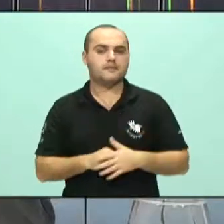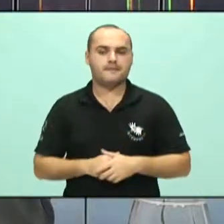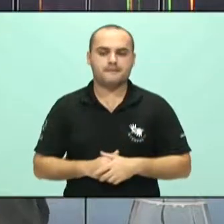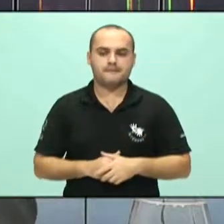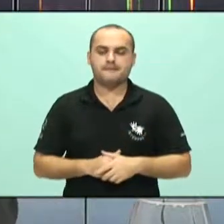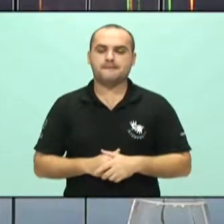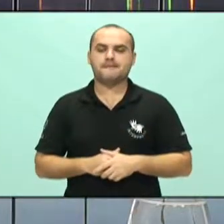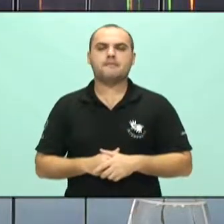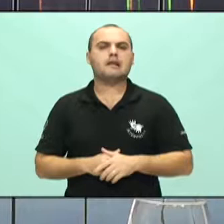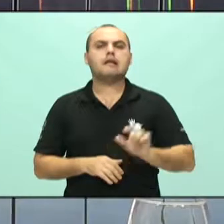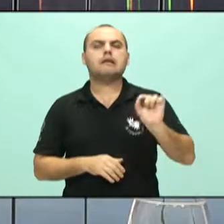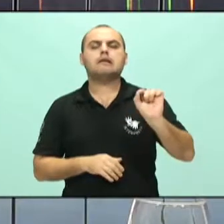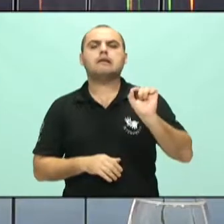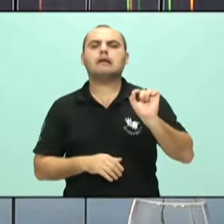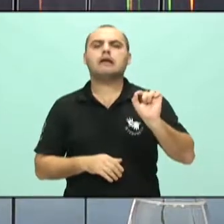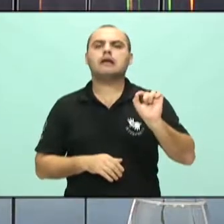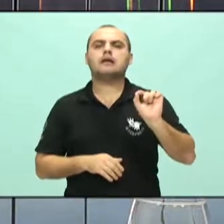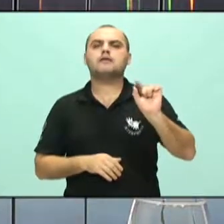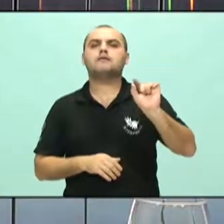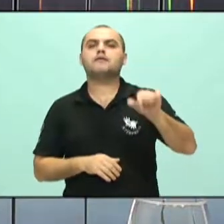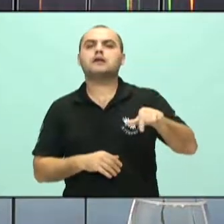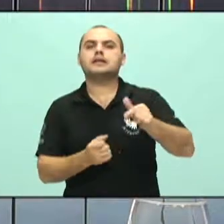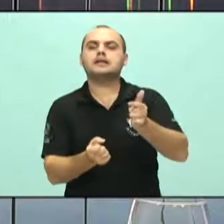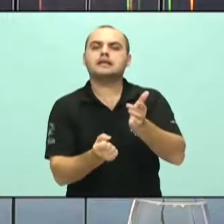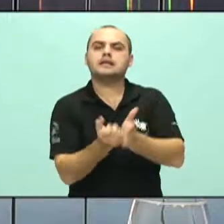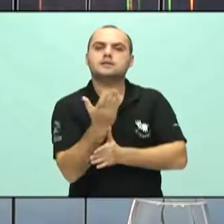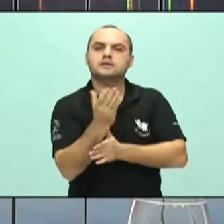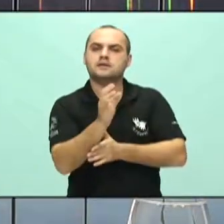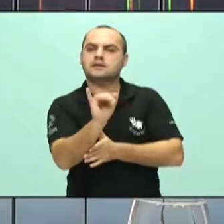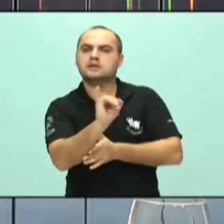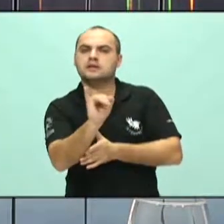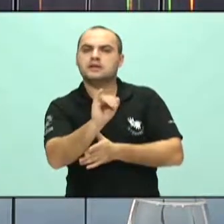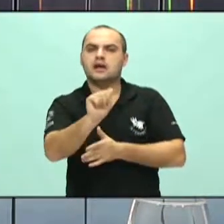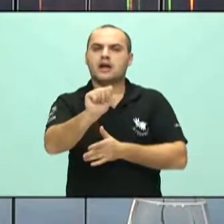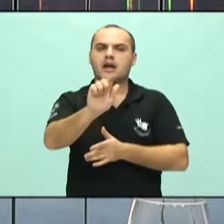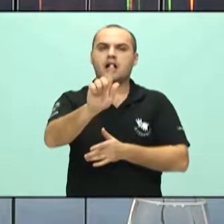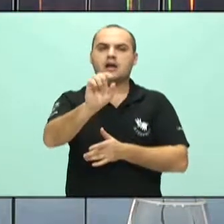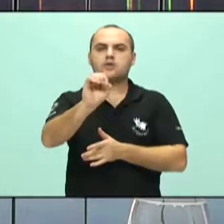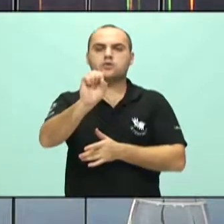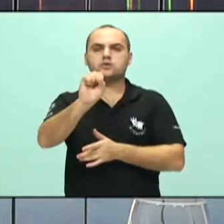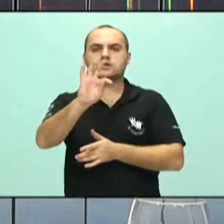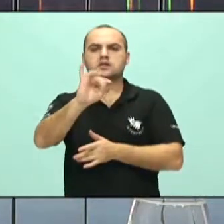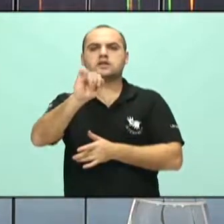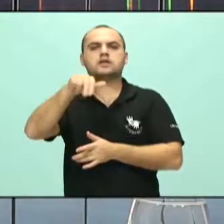Professor, quem foi o fundador de Itajaí? Agostinho Alves Ramos ou Antônio